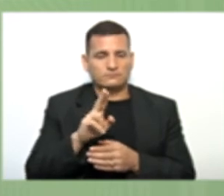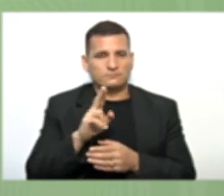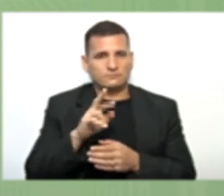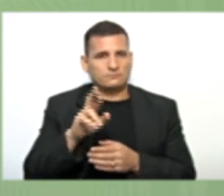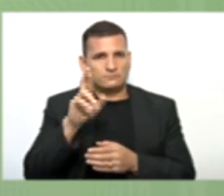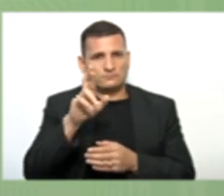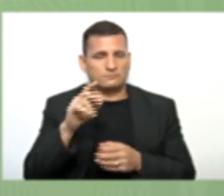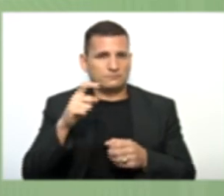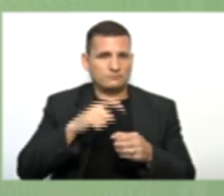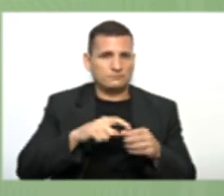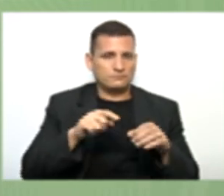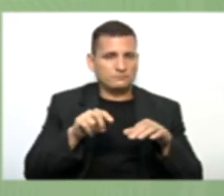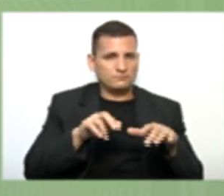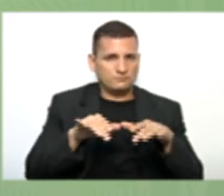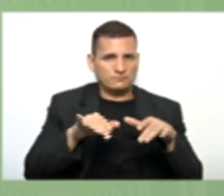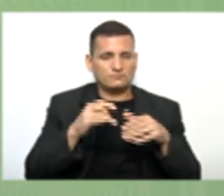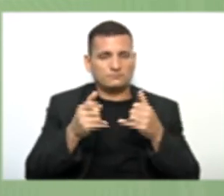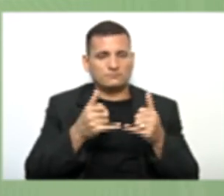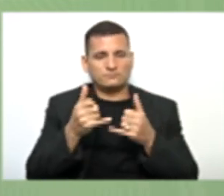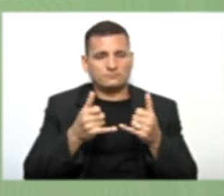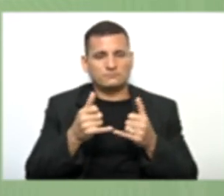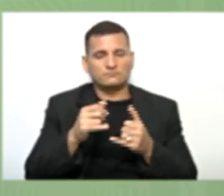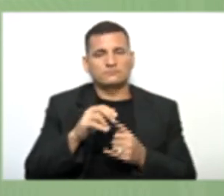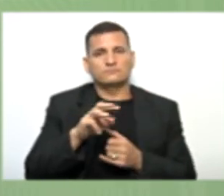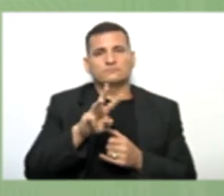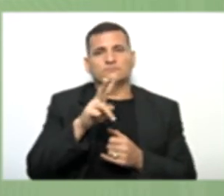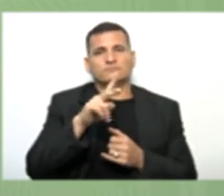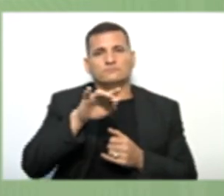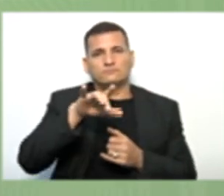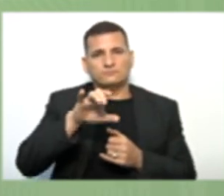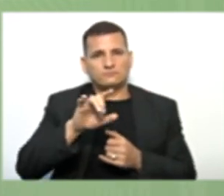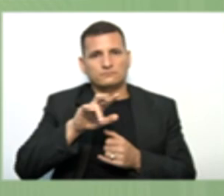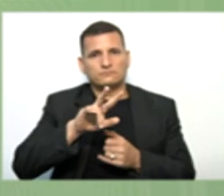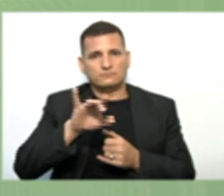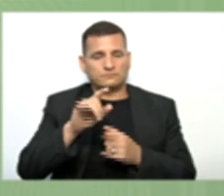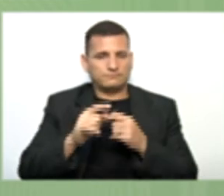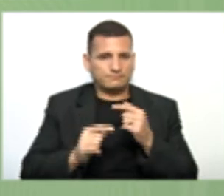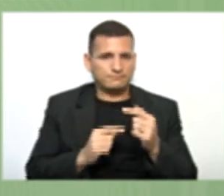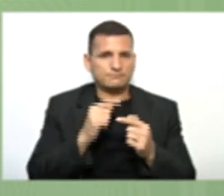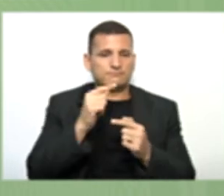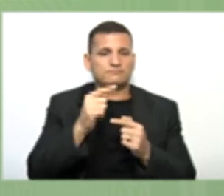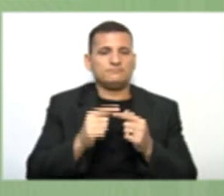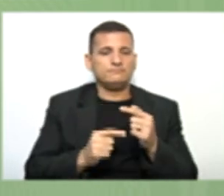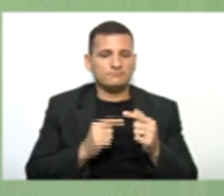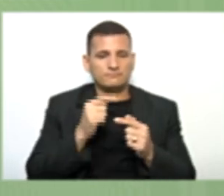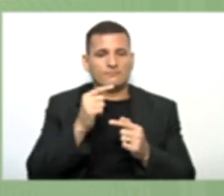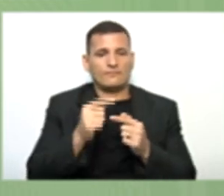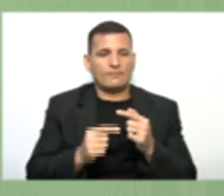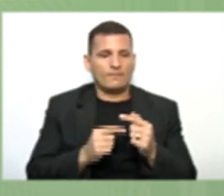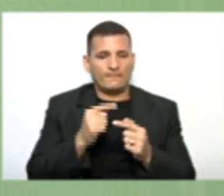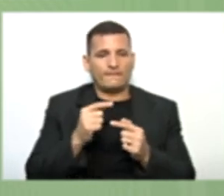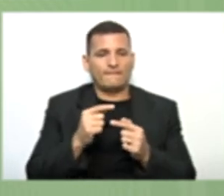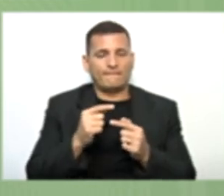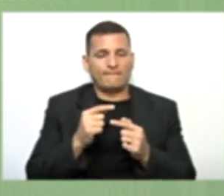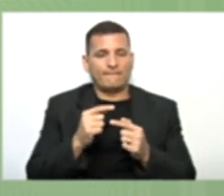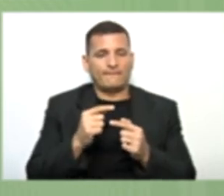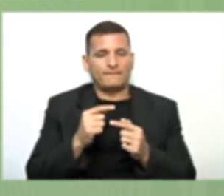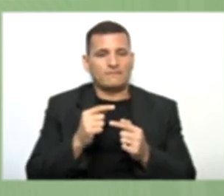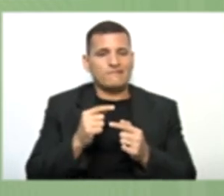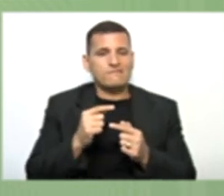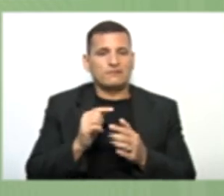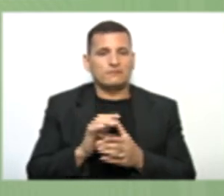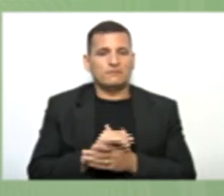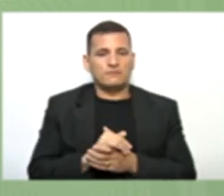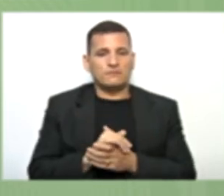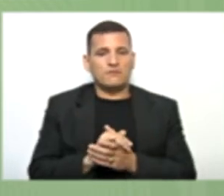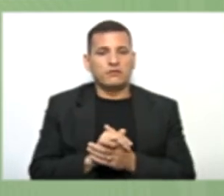entrar no jogo de volta, o laço vai repetir aqui, ó. O while vai repetir aqui, ó. Ele vem para cá. Aí ele faz esse procedimento outra vez.